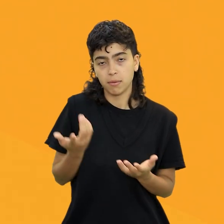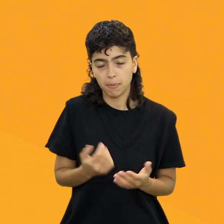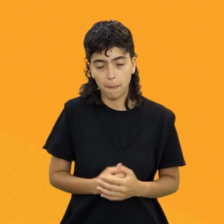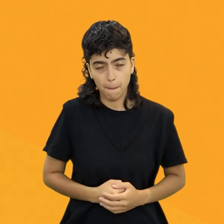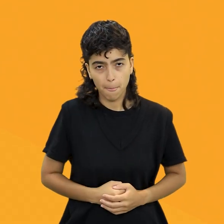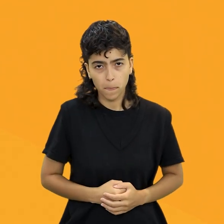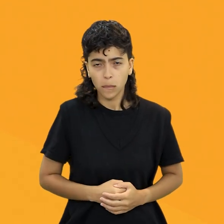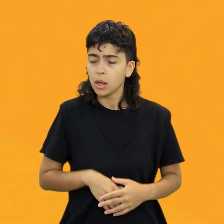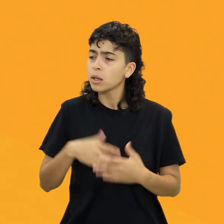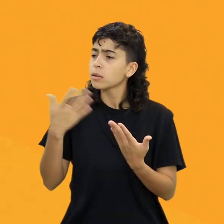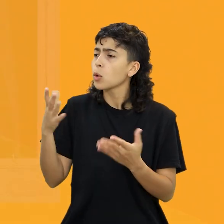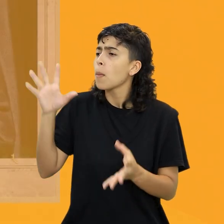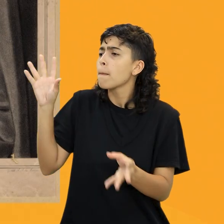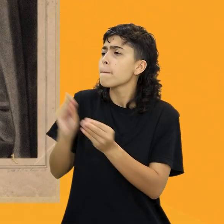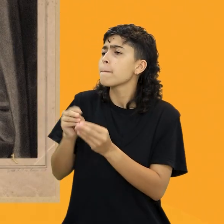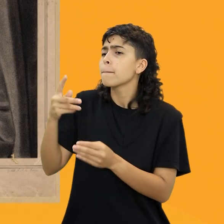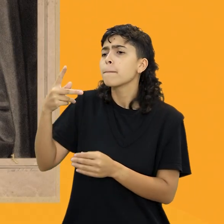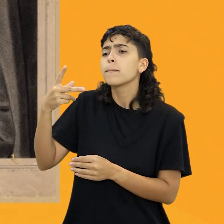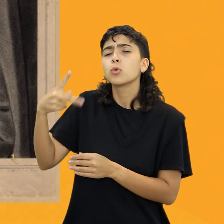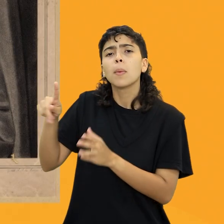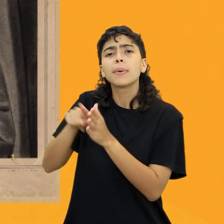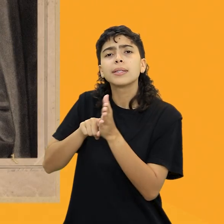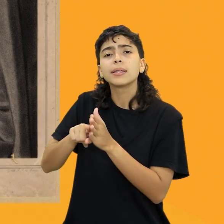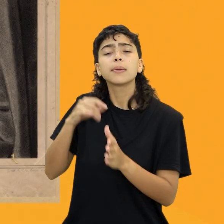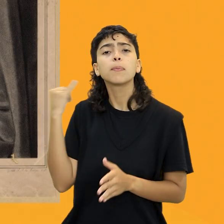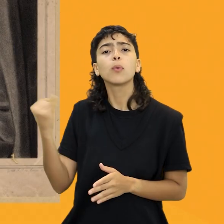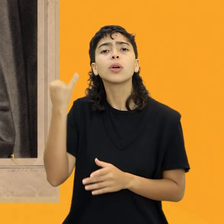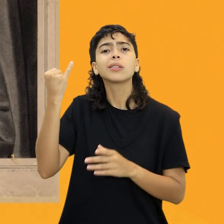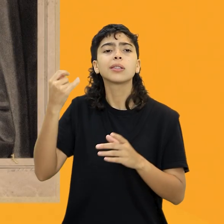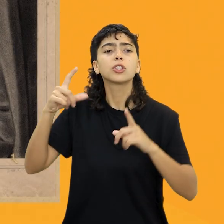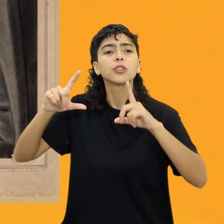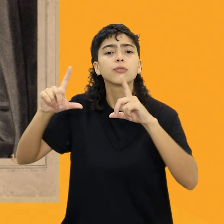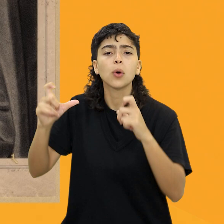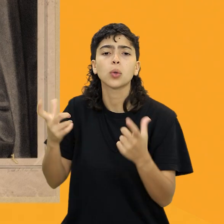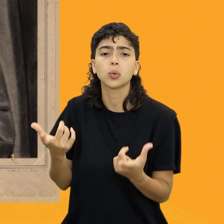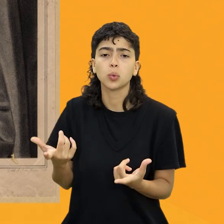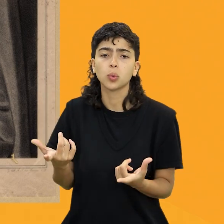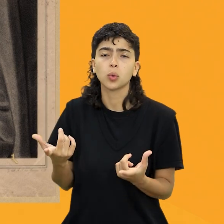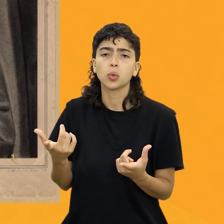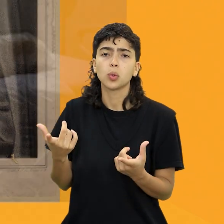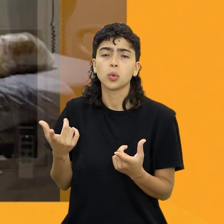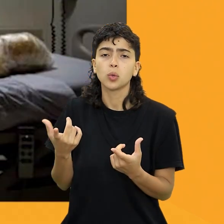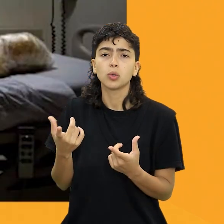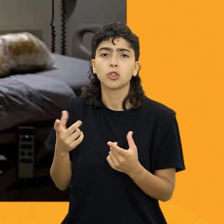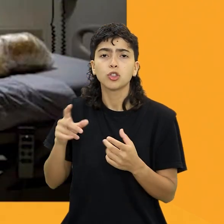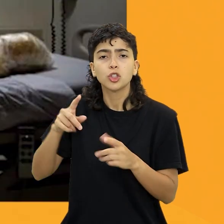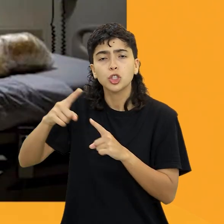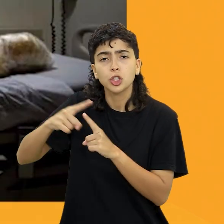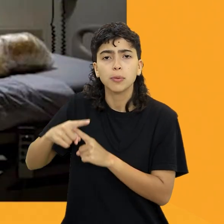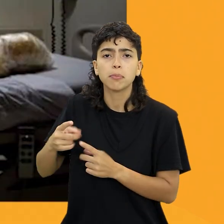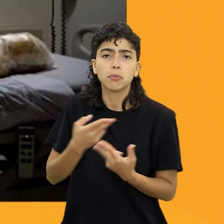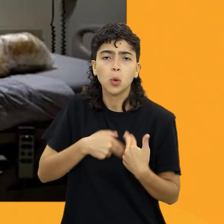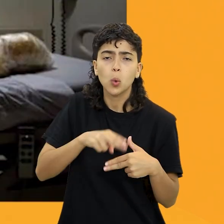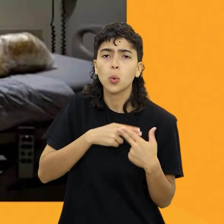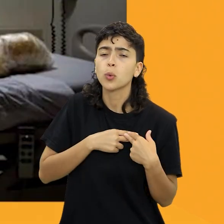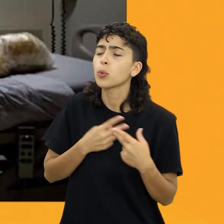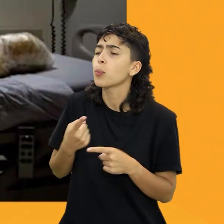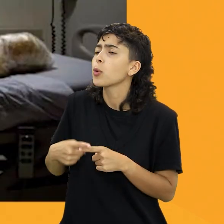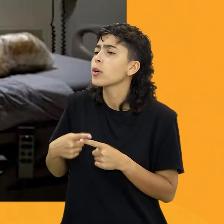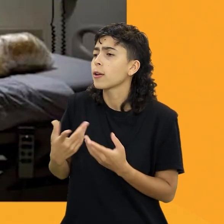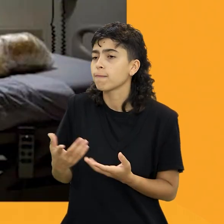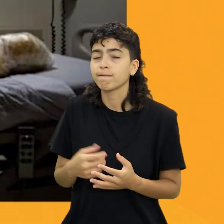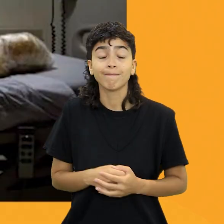você conseguiu na sua pesquisa sobre a importância dessa forma de fotografia, né, fotografia pós-mortem? Então, ele é um tema